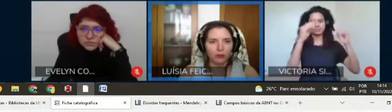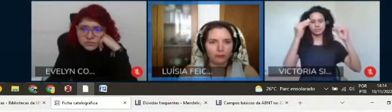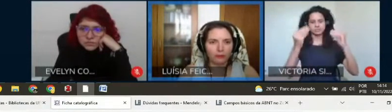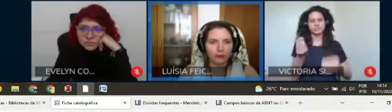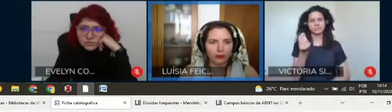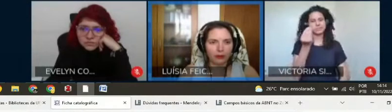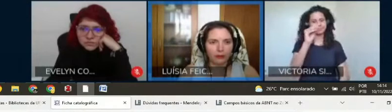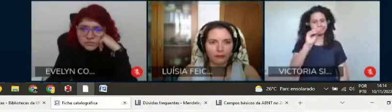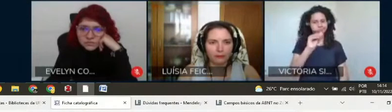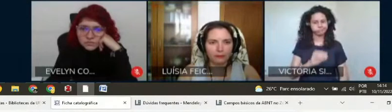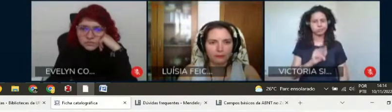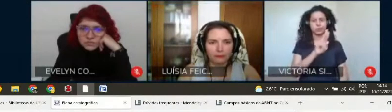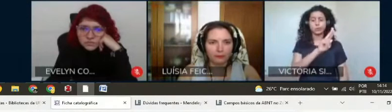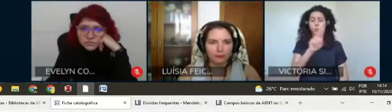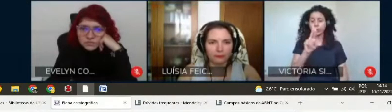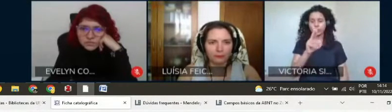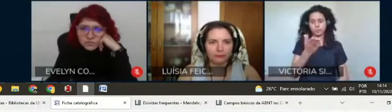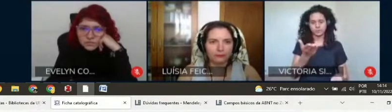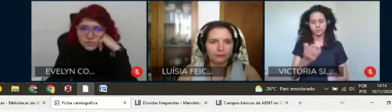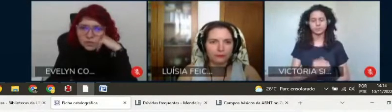meu nome